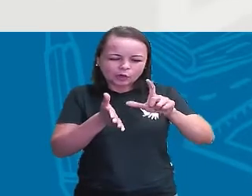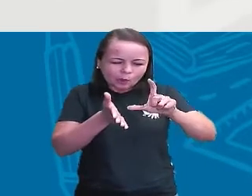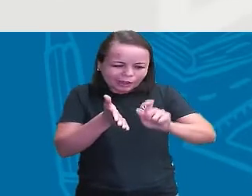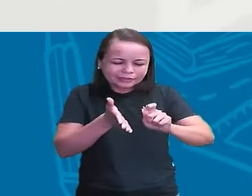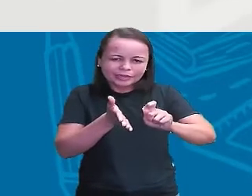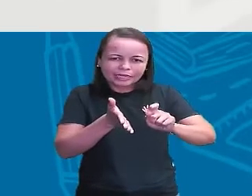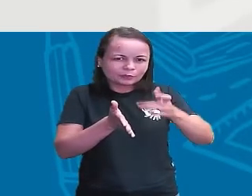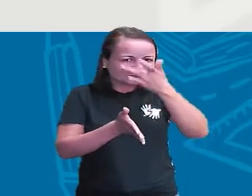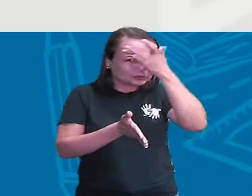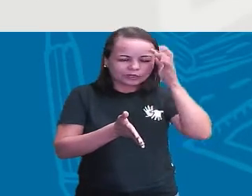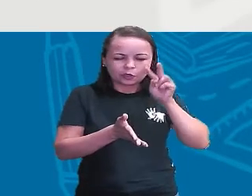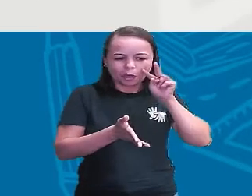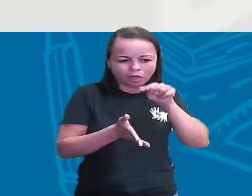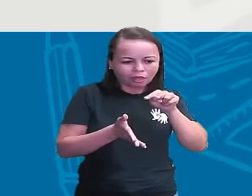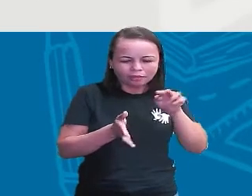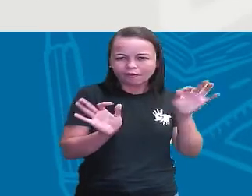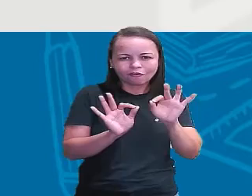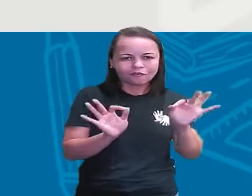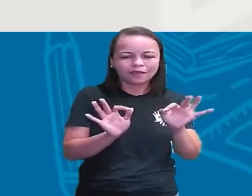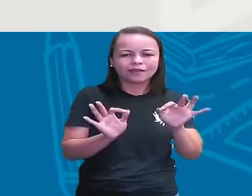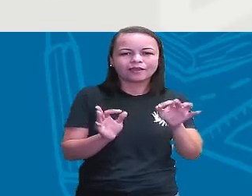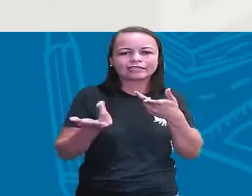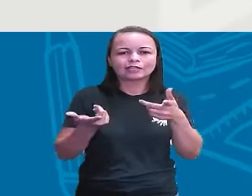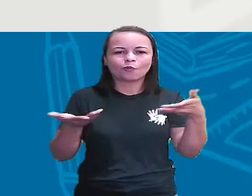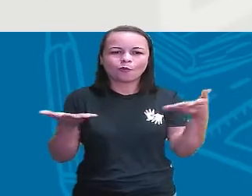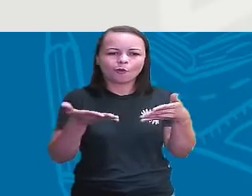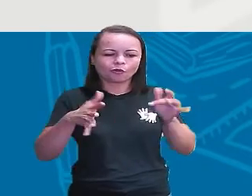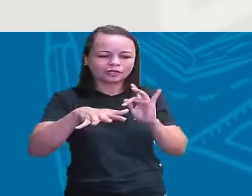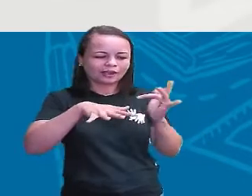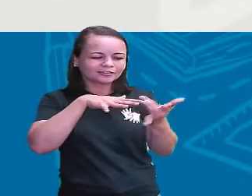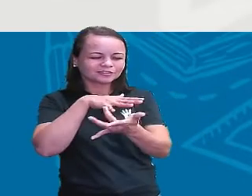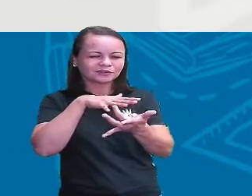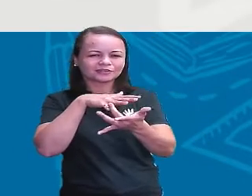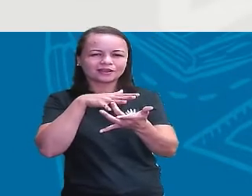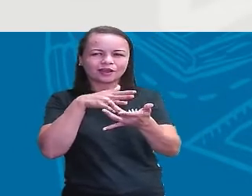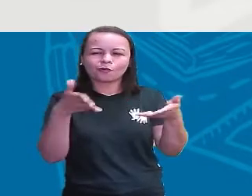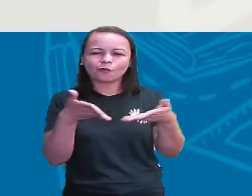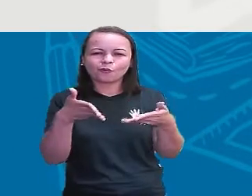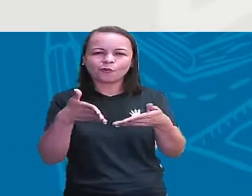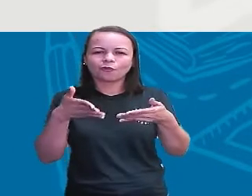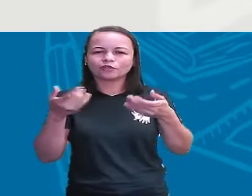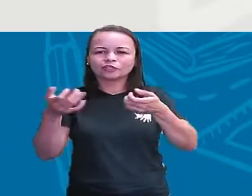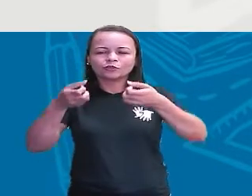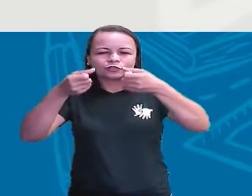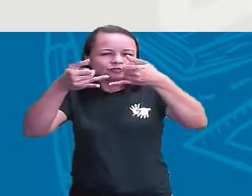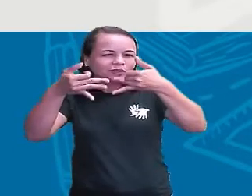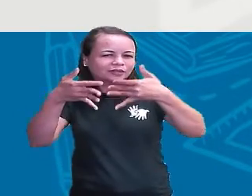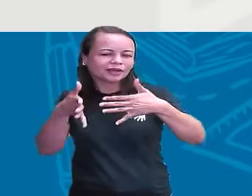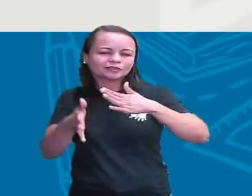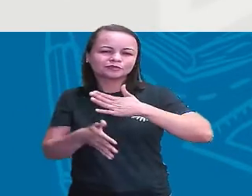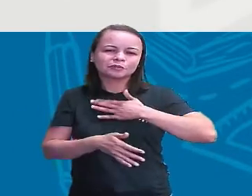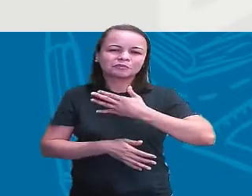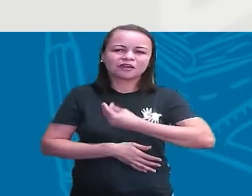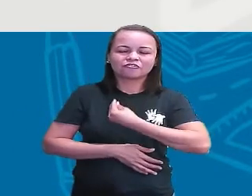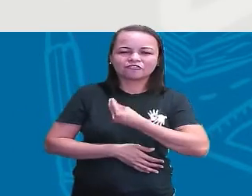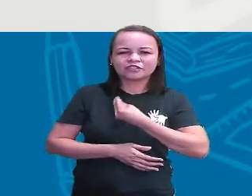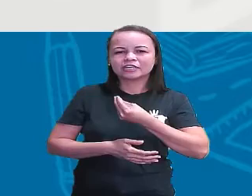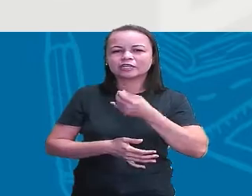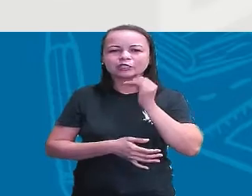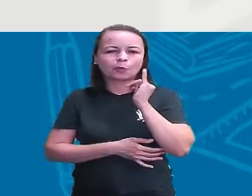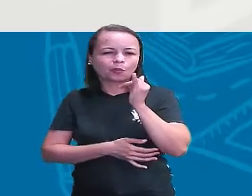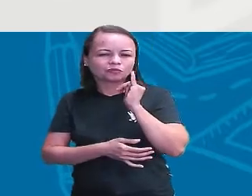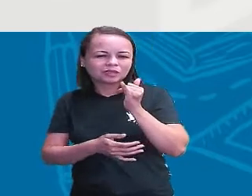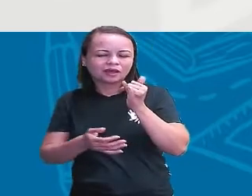estou lá na internet, né, numa rede social, interagindo com as pessoas e contando porque quero aí um pouco do